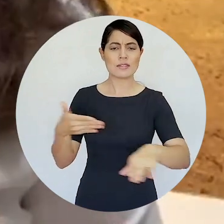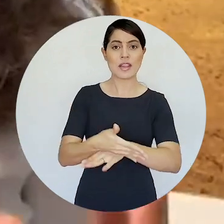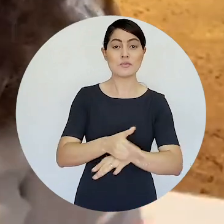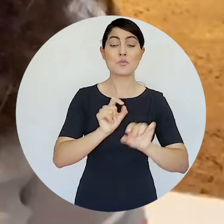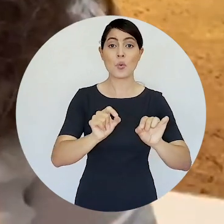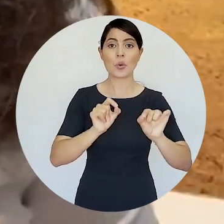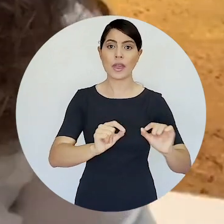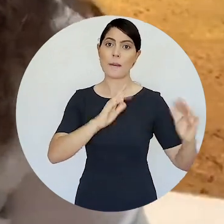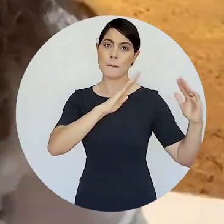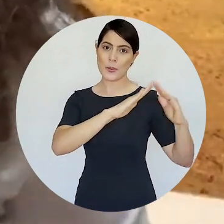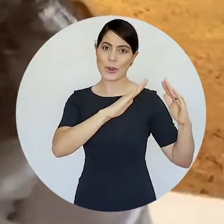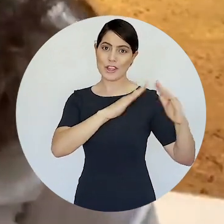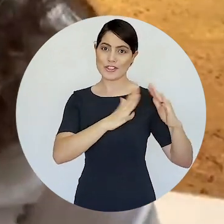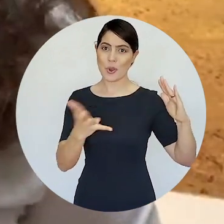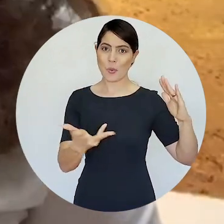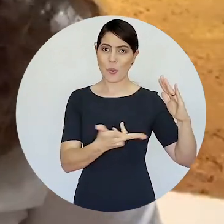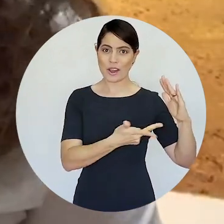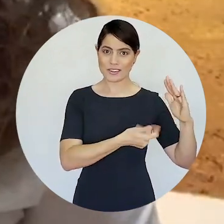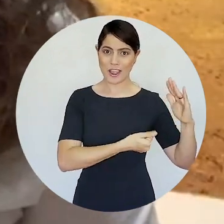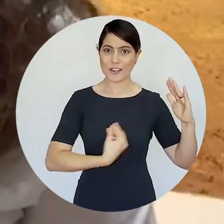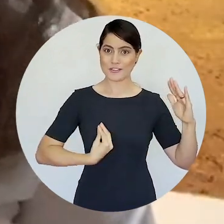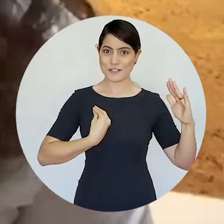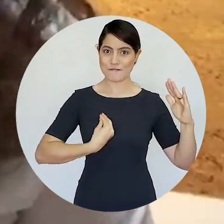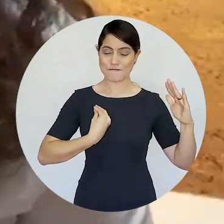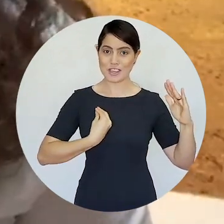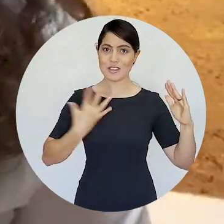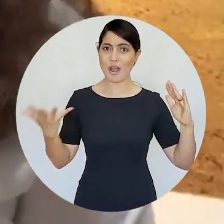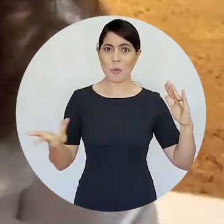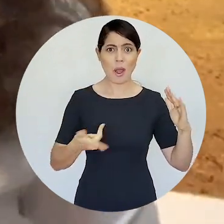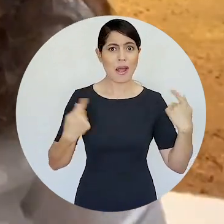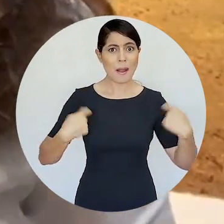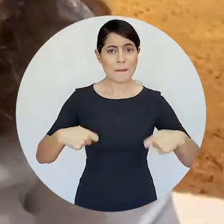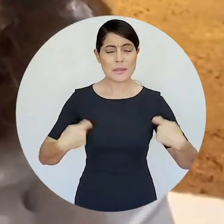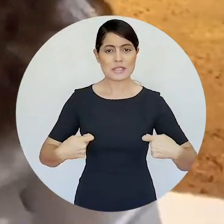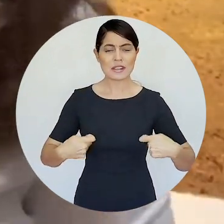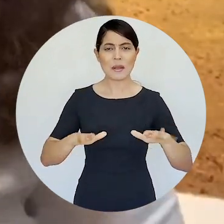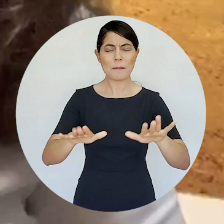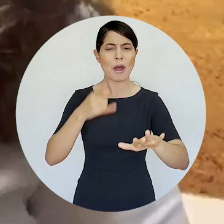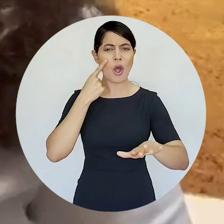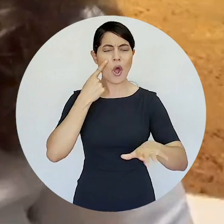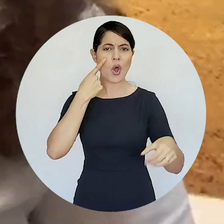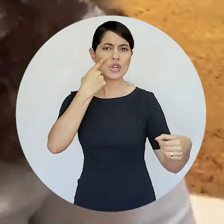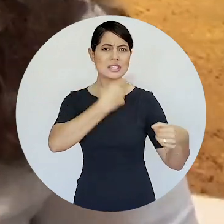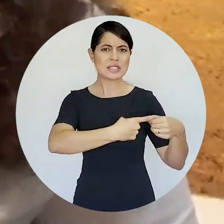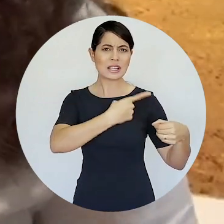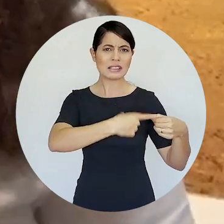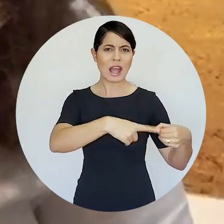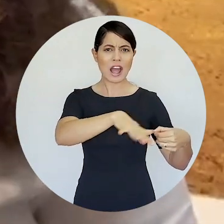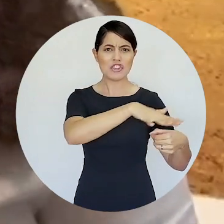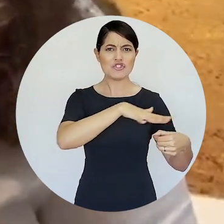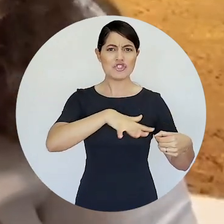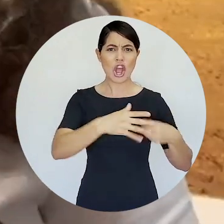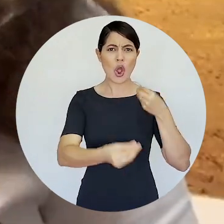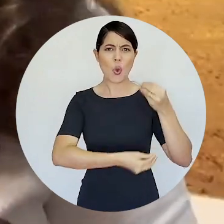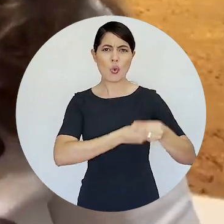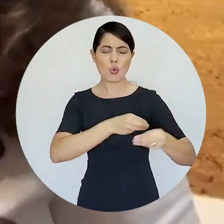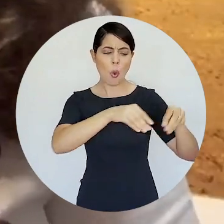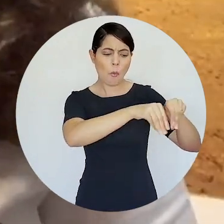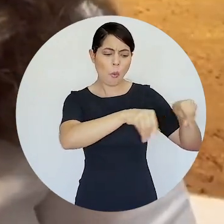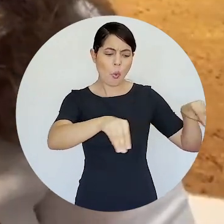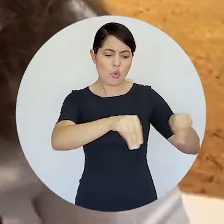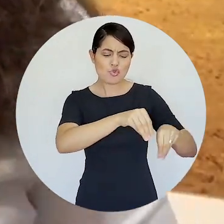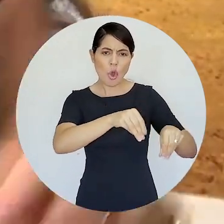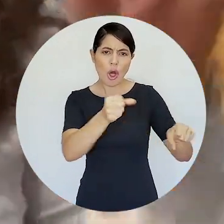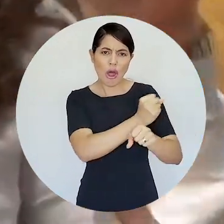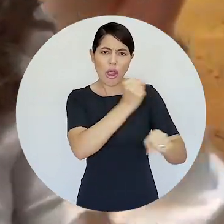mobilidade, moradia adequada, saneamento. Isso é cidade. Cidades não observam leis rigorosas de uso e ocupação do